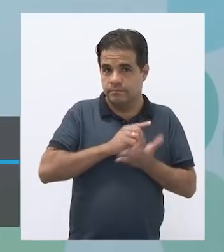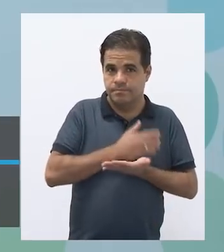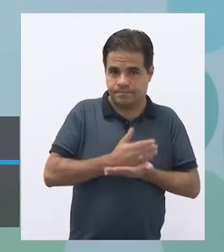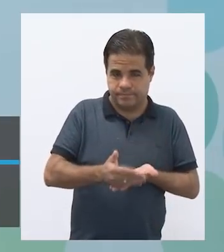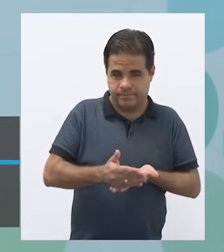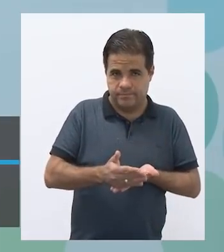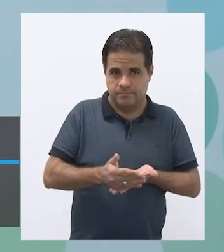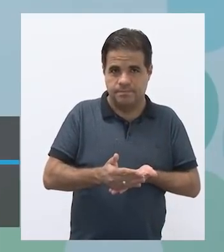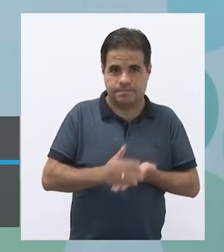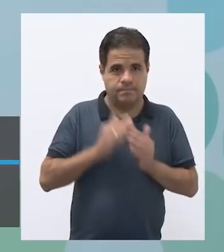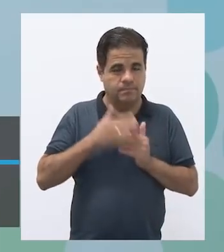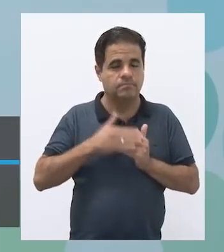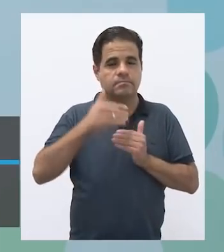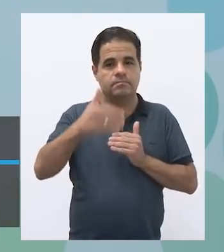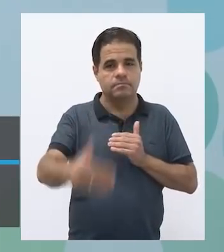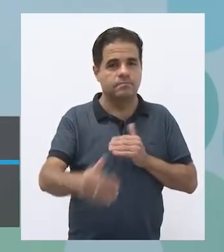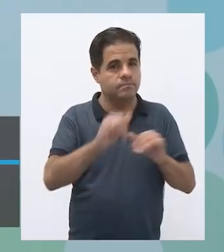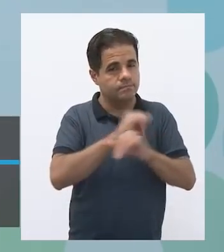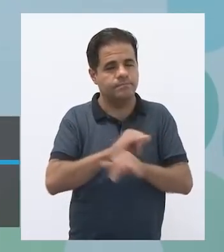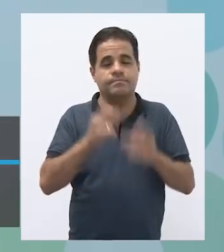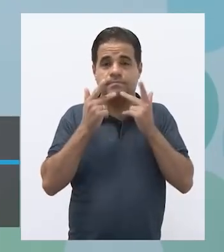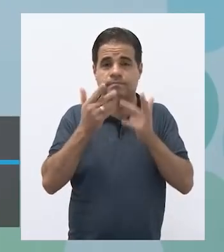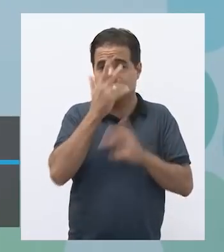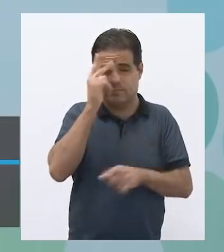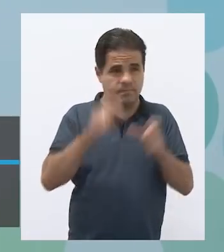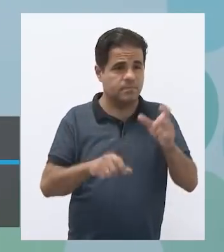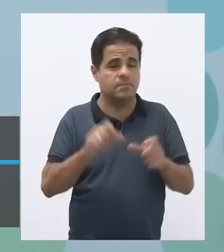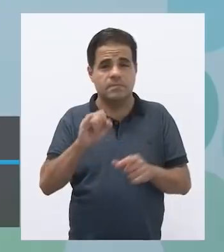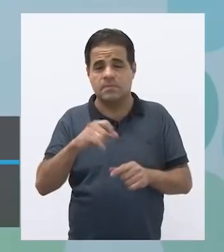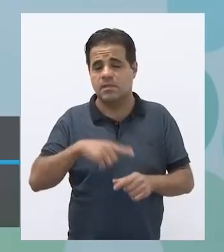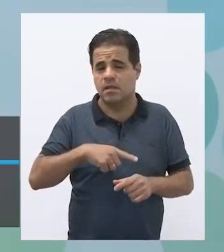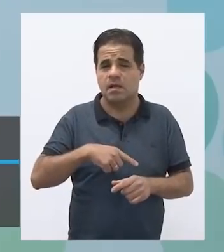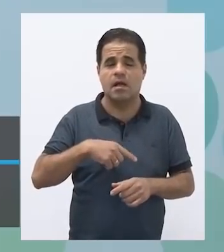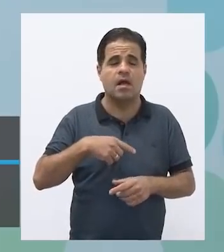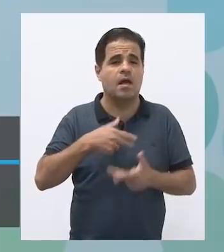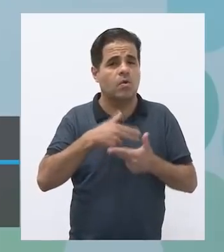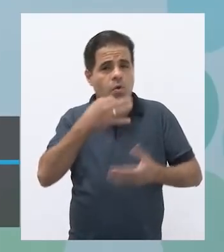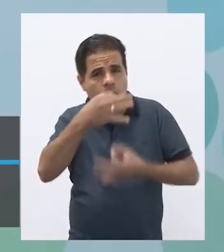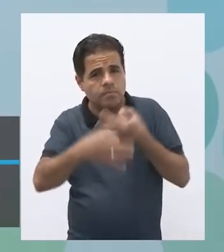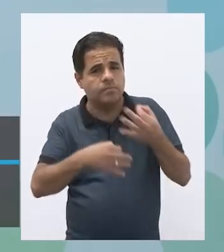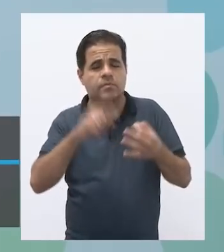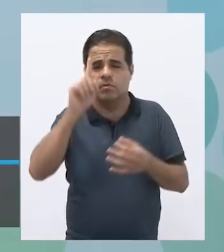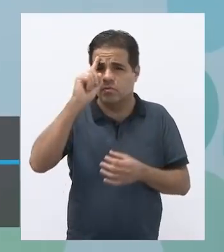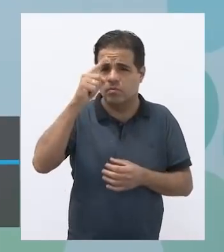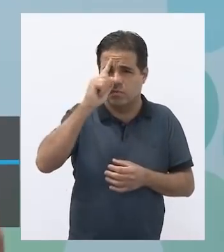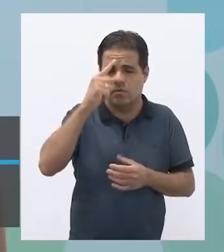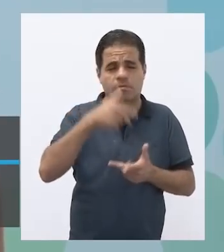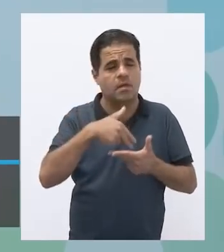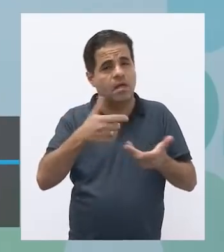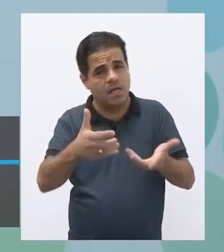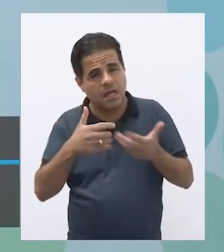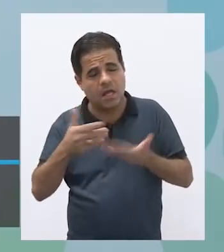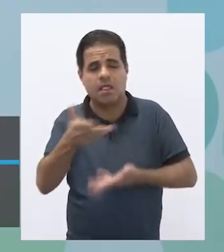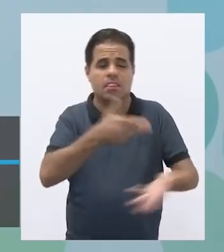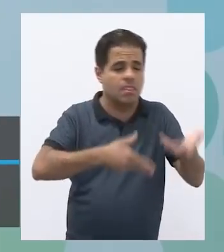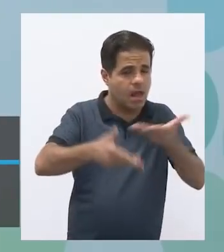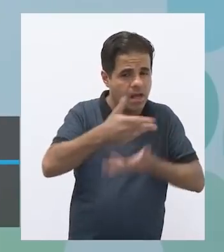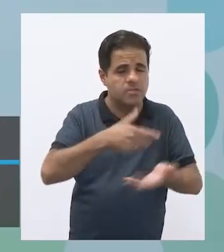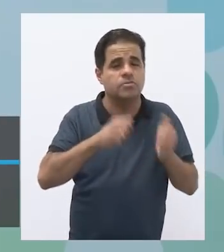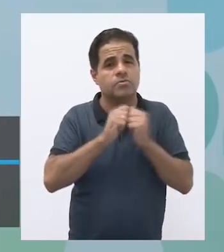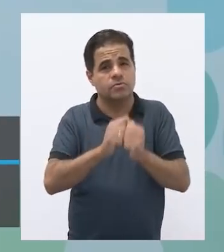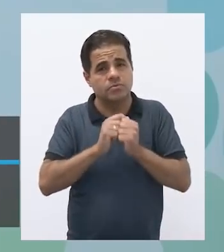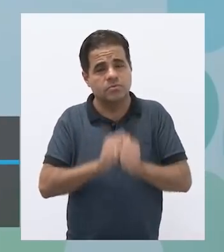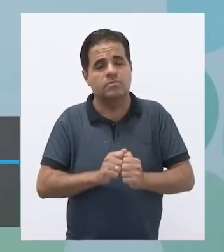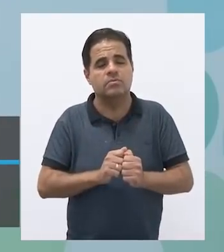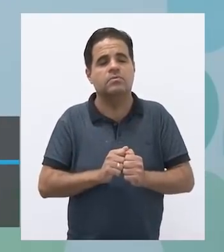começar, Carlos, eu só queria falar para o pessoal que quem tiver considerações, dúvidas ou quiser interagir aí com a